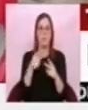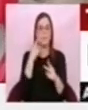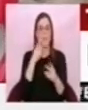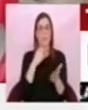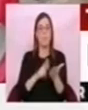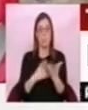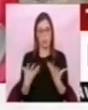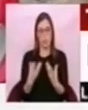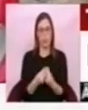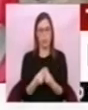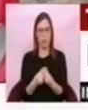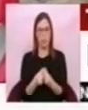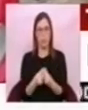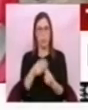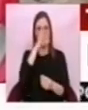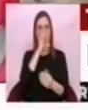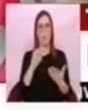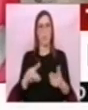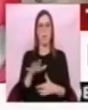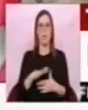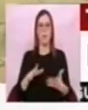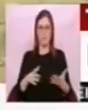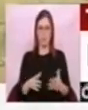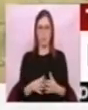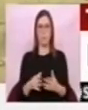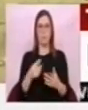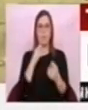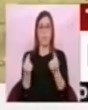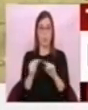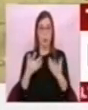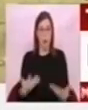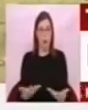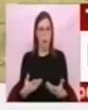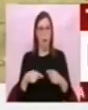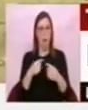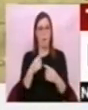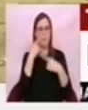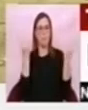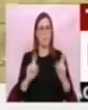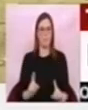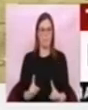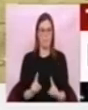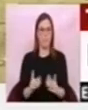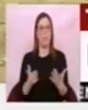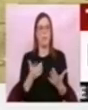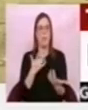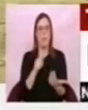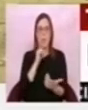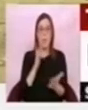ver, de facto, em conjunto com o Governo. Não é uma situação que seja discutível aqui agora em estúdio.